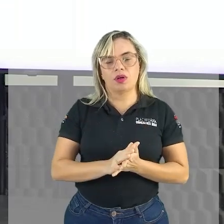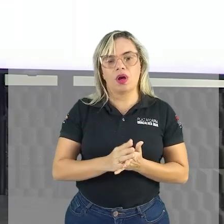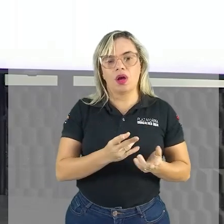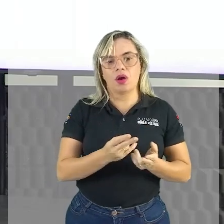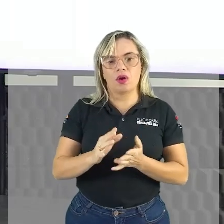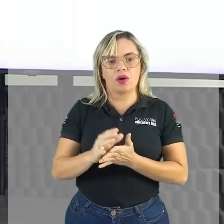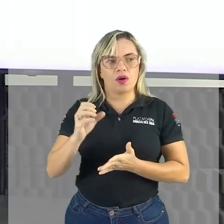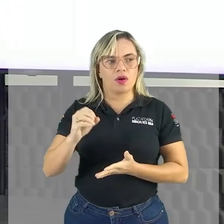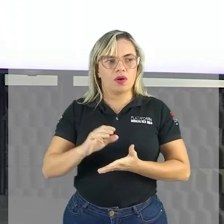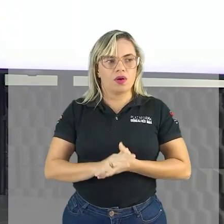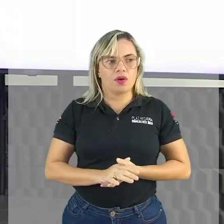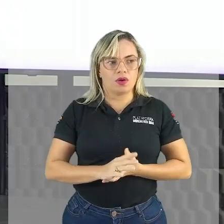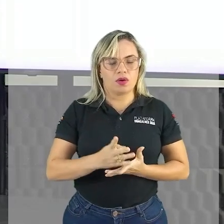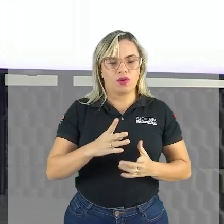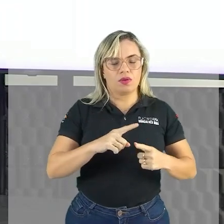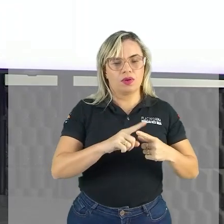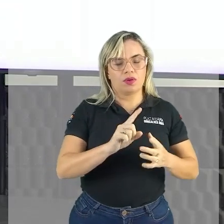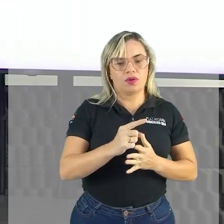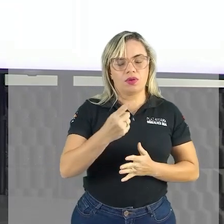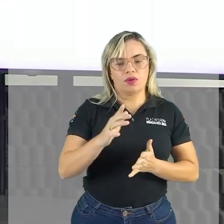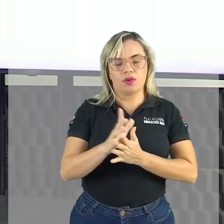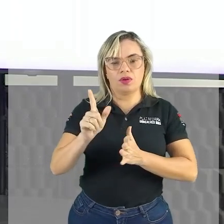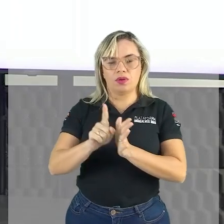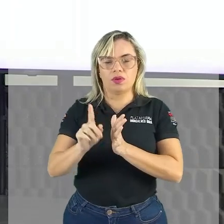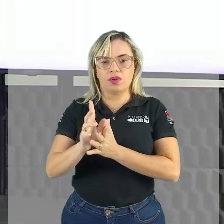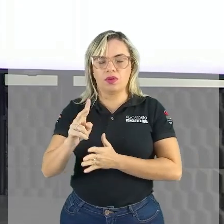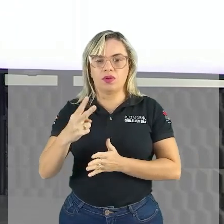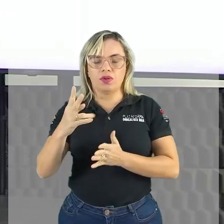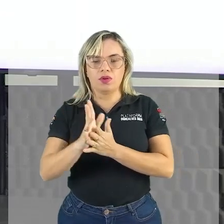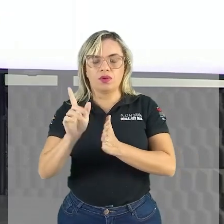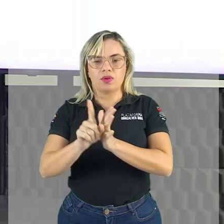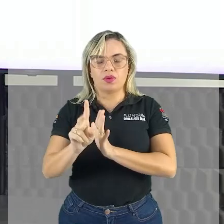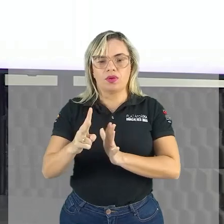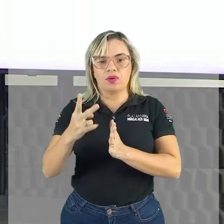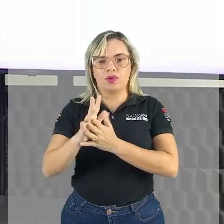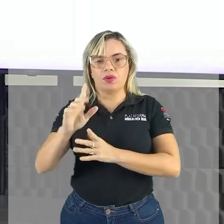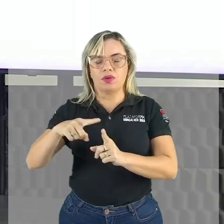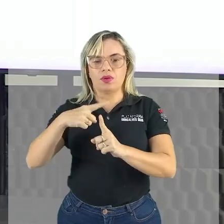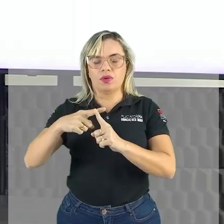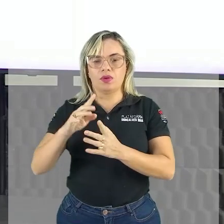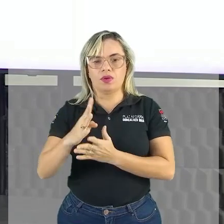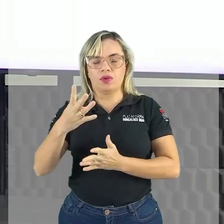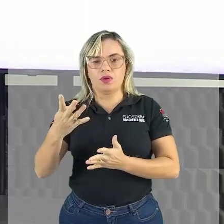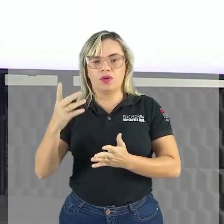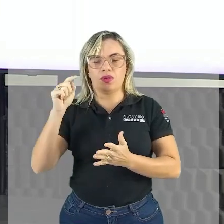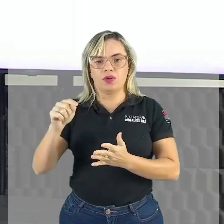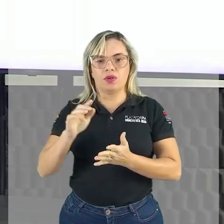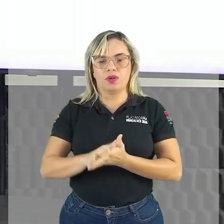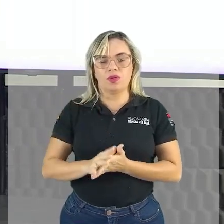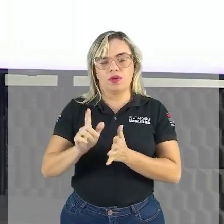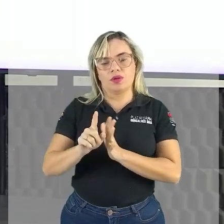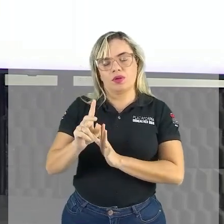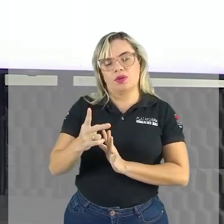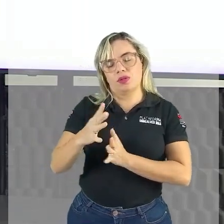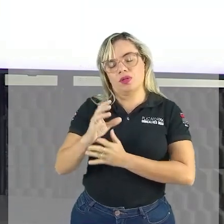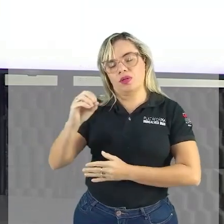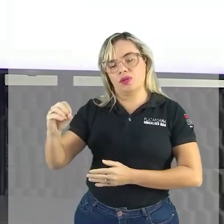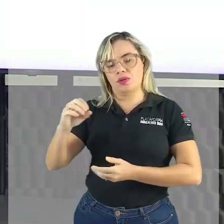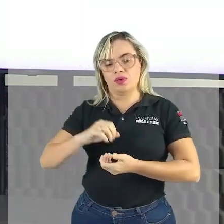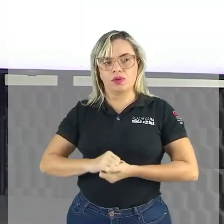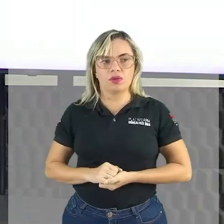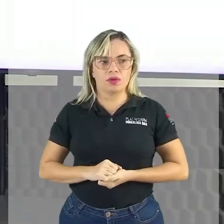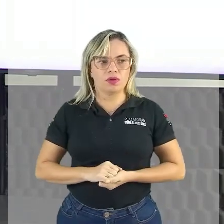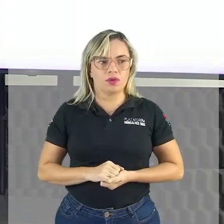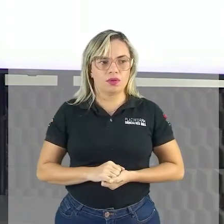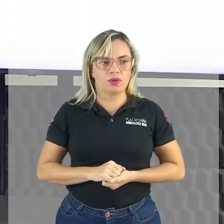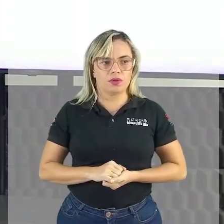1, 4, né? 4 positivo. Menos 2 com menos 2, menos 4. Com mais 4, 0. Sempre vai ter que ser assim. NOx